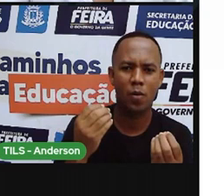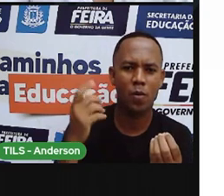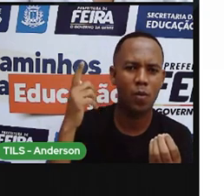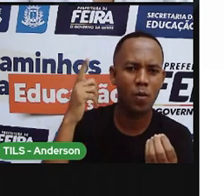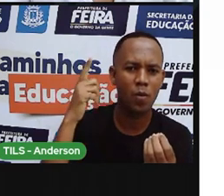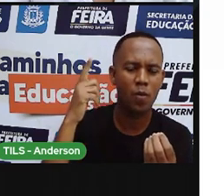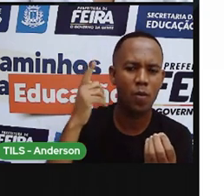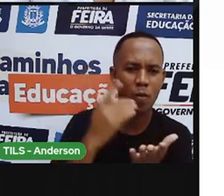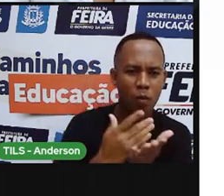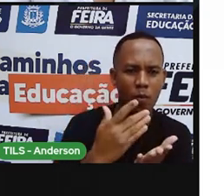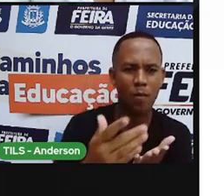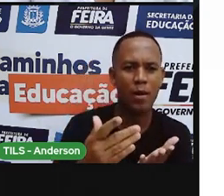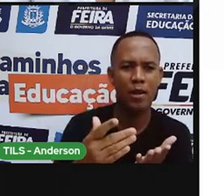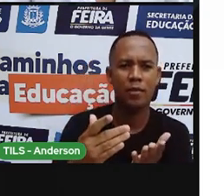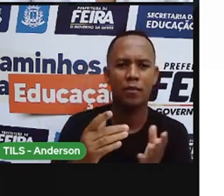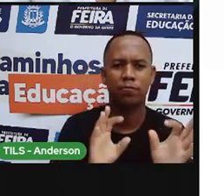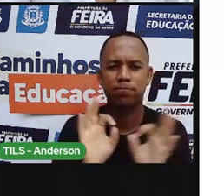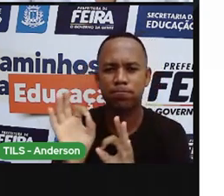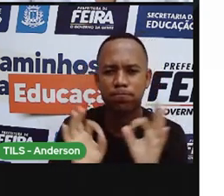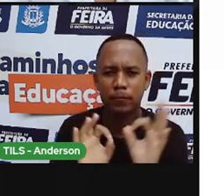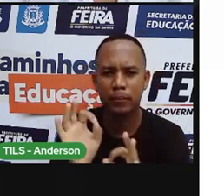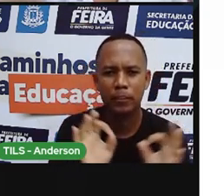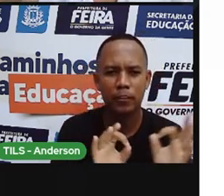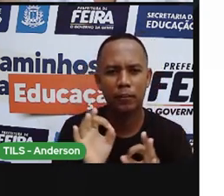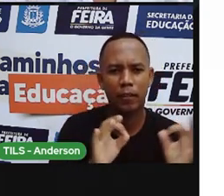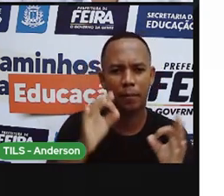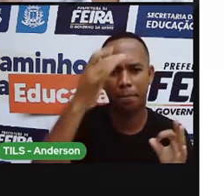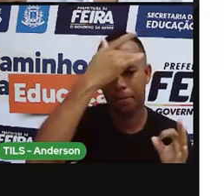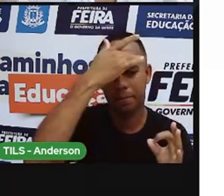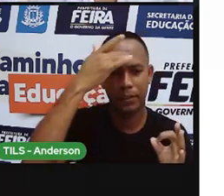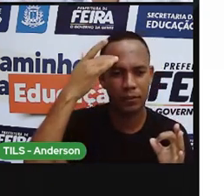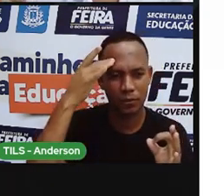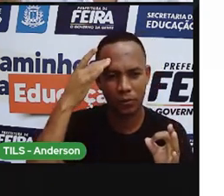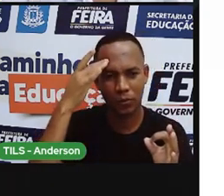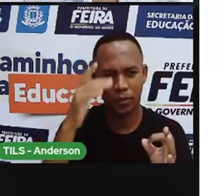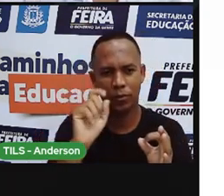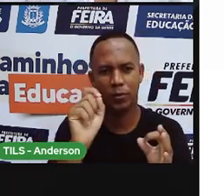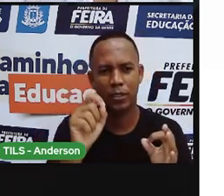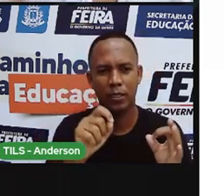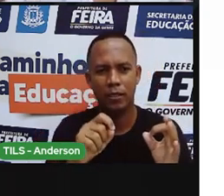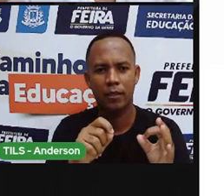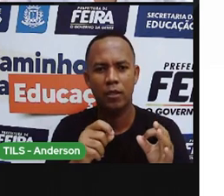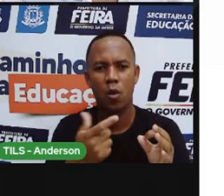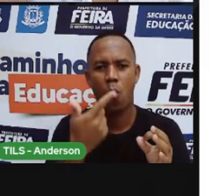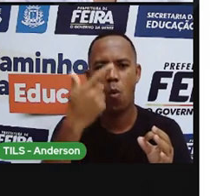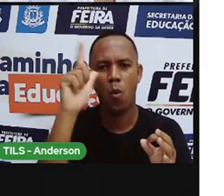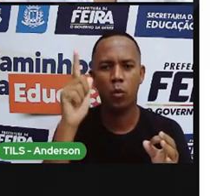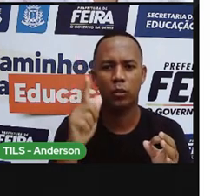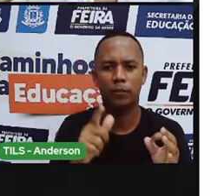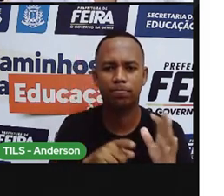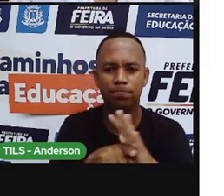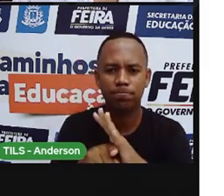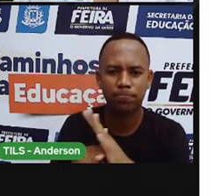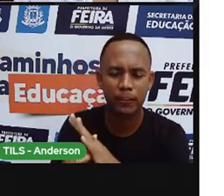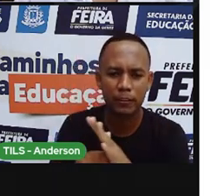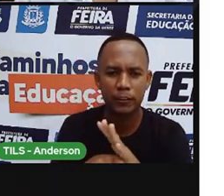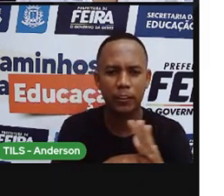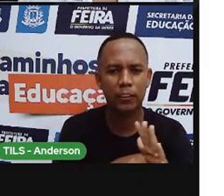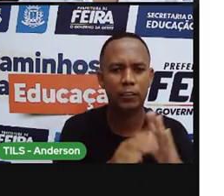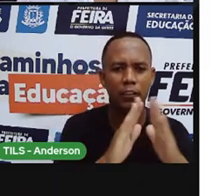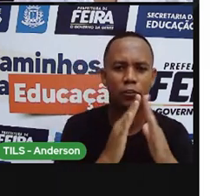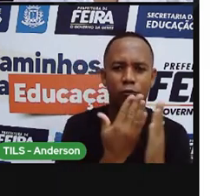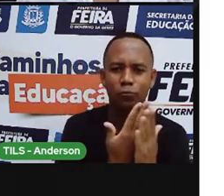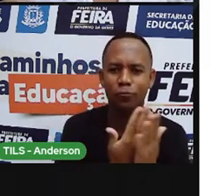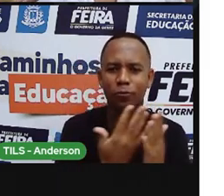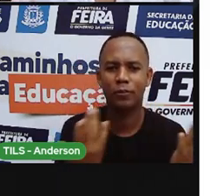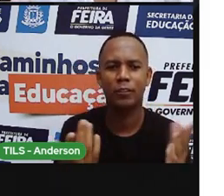troca no anime, e é isso. As pessoas, elas investem em outras que são estudiosas a respeito